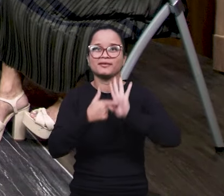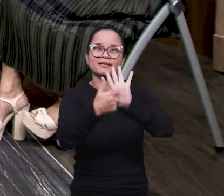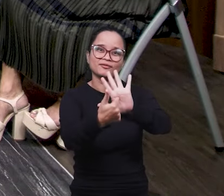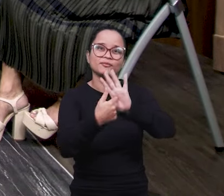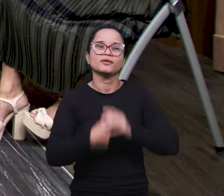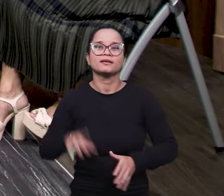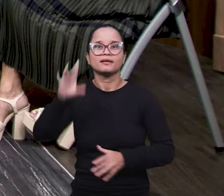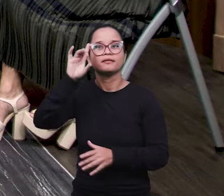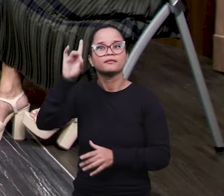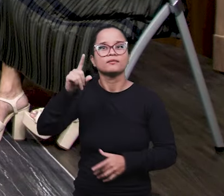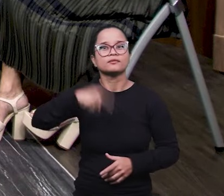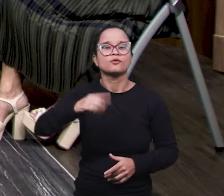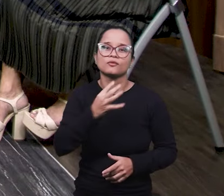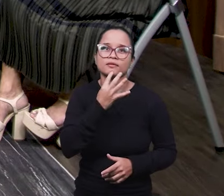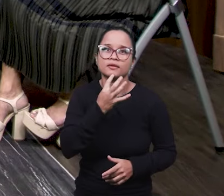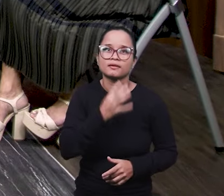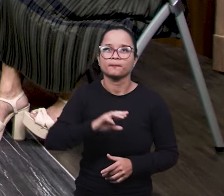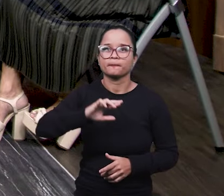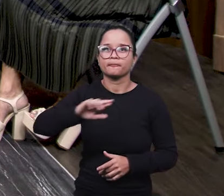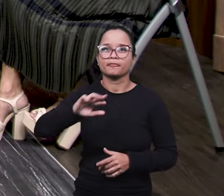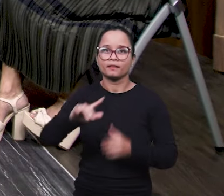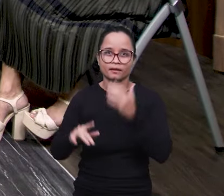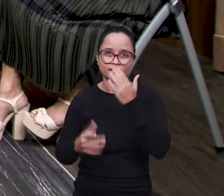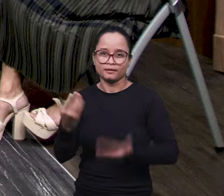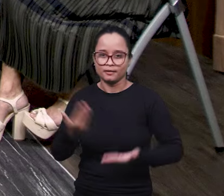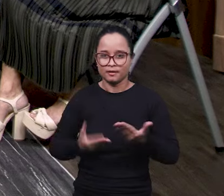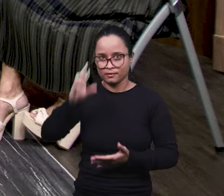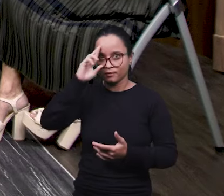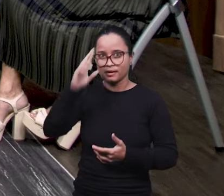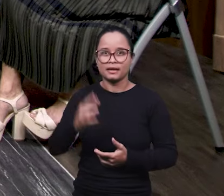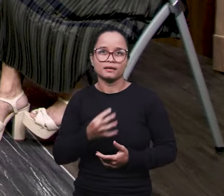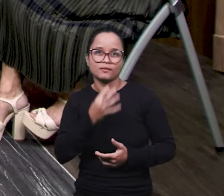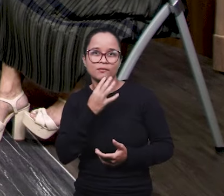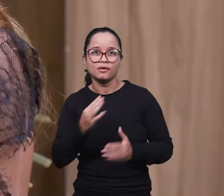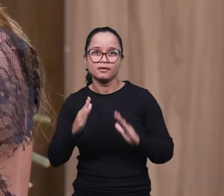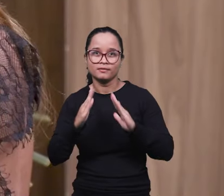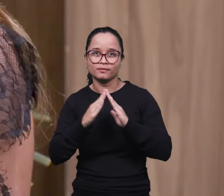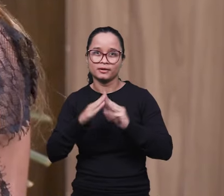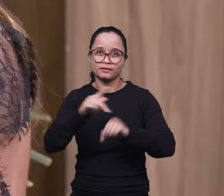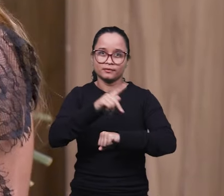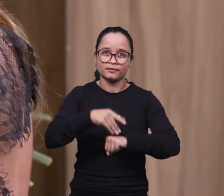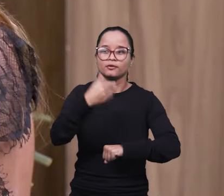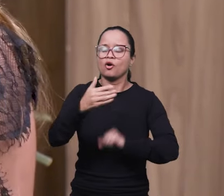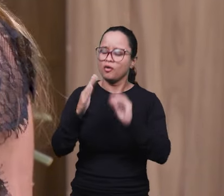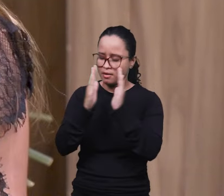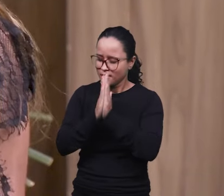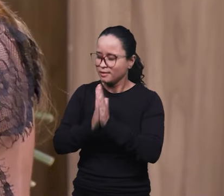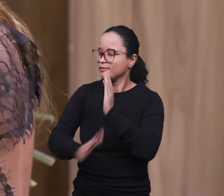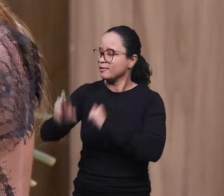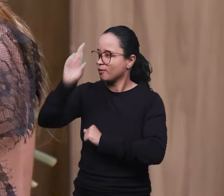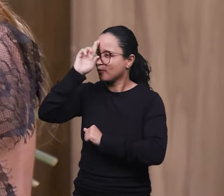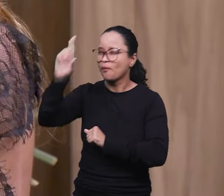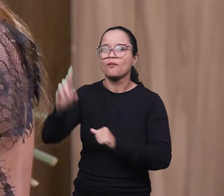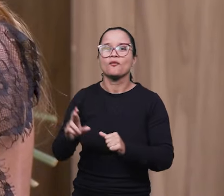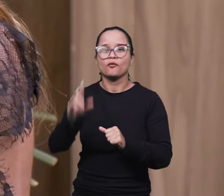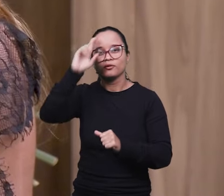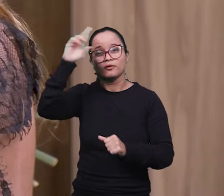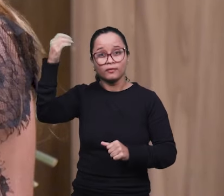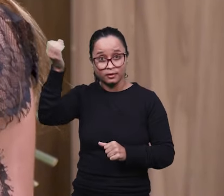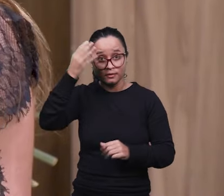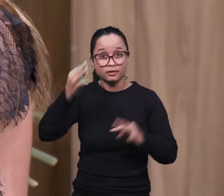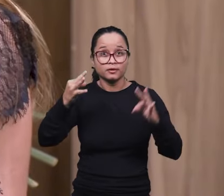nós conhecemos não é porque a gente é nós somos servos do Senhor que não pode fazer intercâmbio Claro que pode busca o senhor o senhor vai direcionando todas as